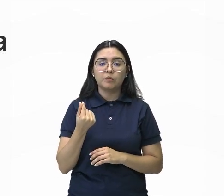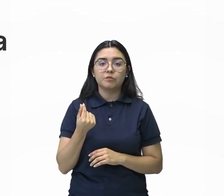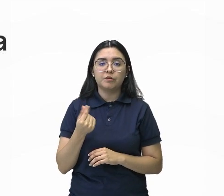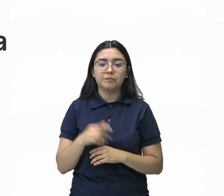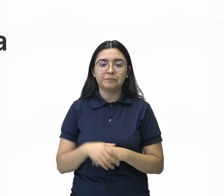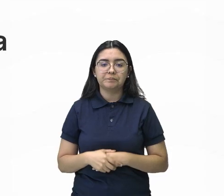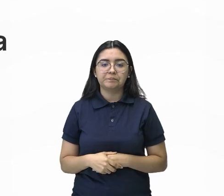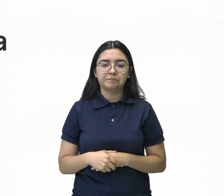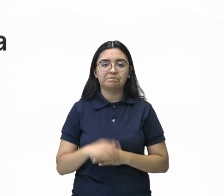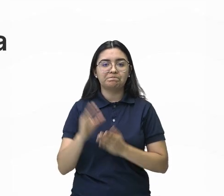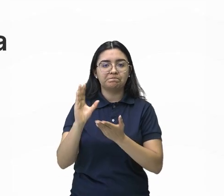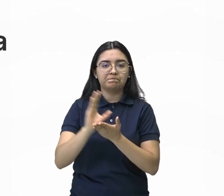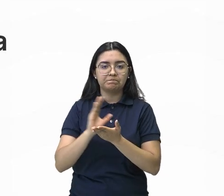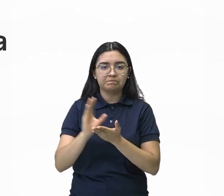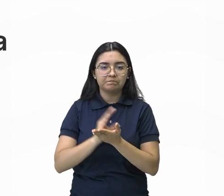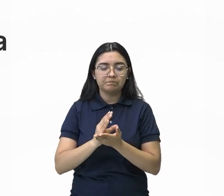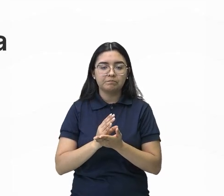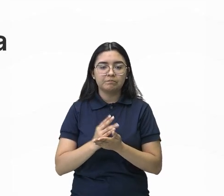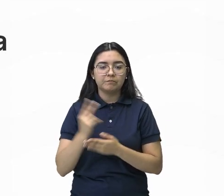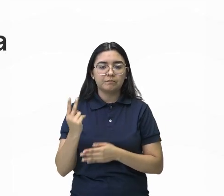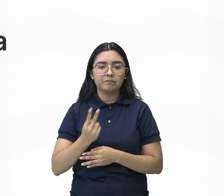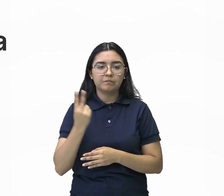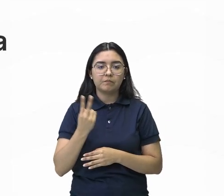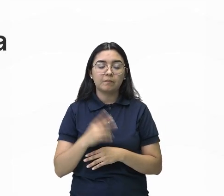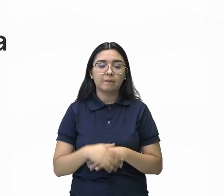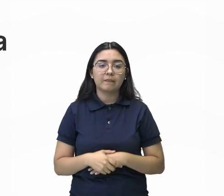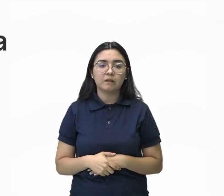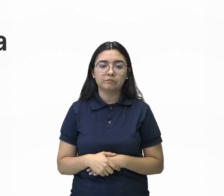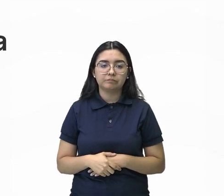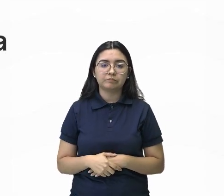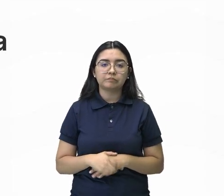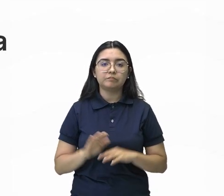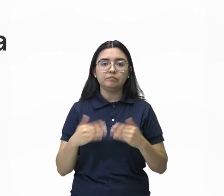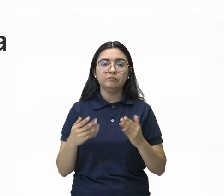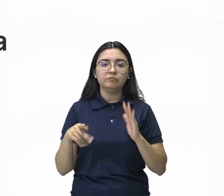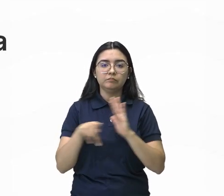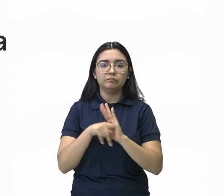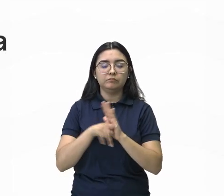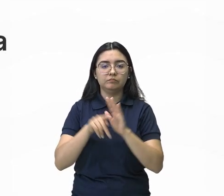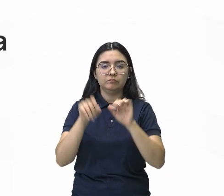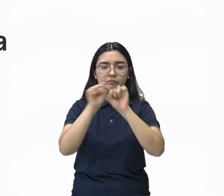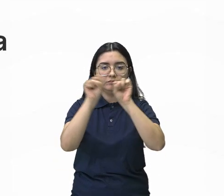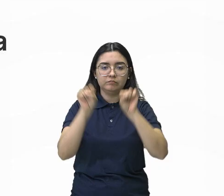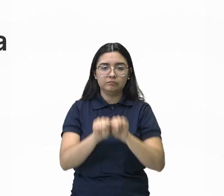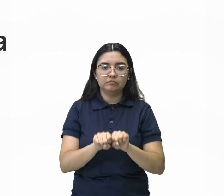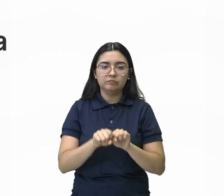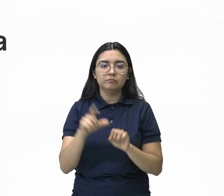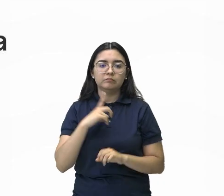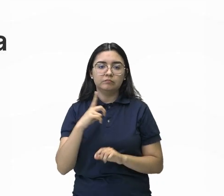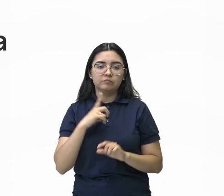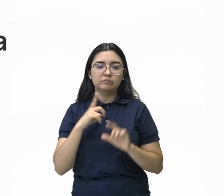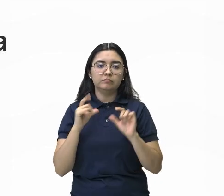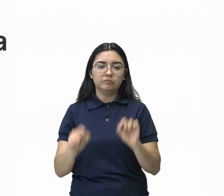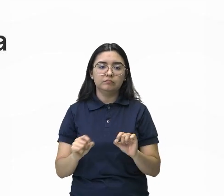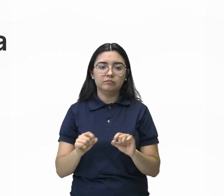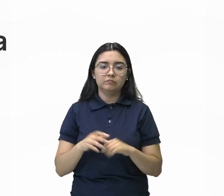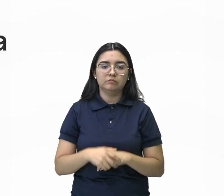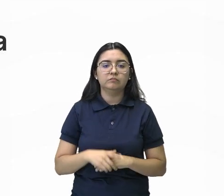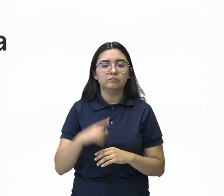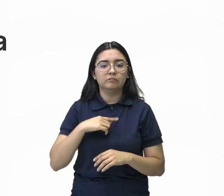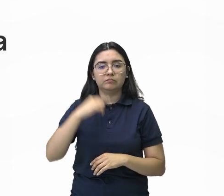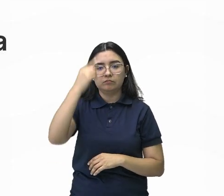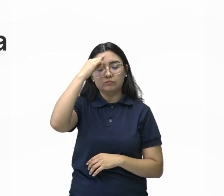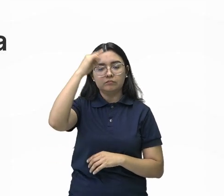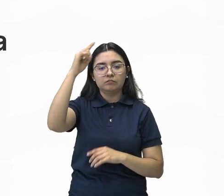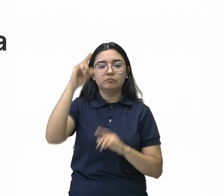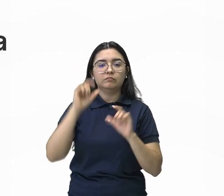obter dinheiro, para obter valores. Então, o próprio sistema tem no seu cerne esta ideia